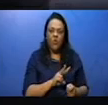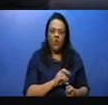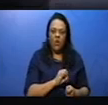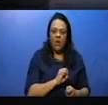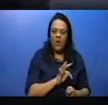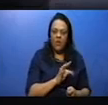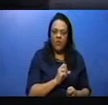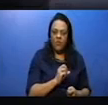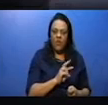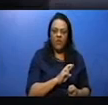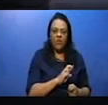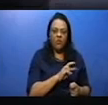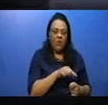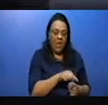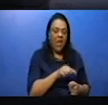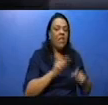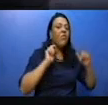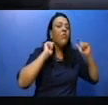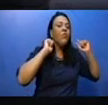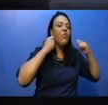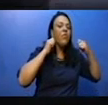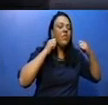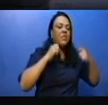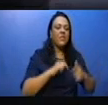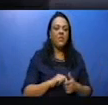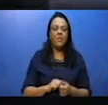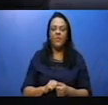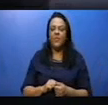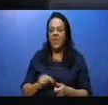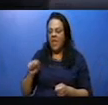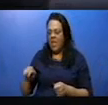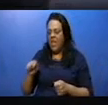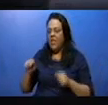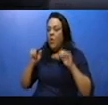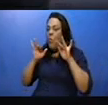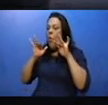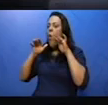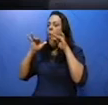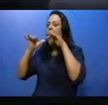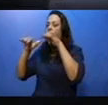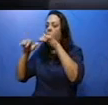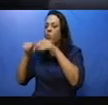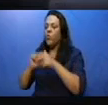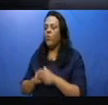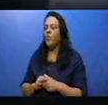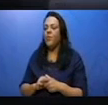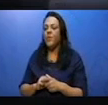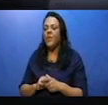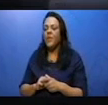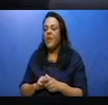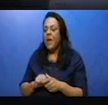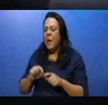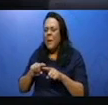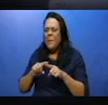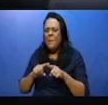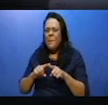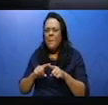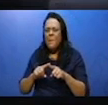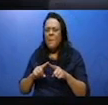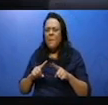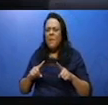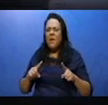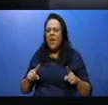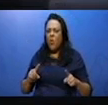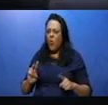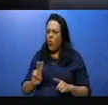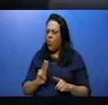filme, em 1931, que popularizou a obra, o monstro passou a ser conhecido pelo nome de seu criador. Olha